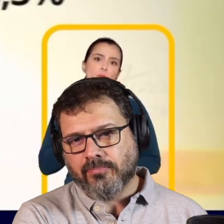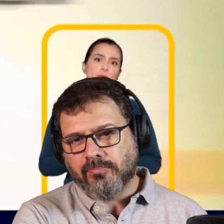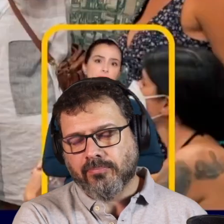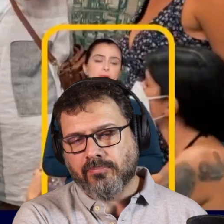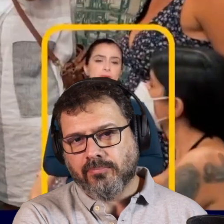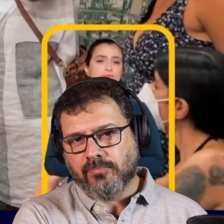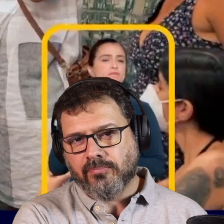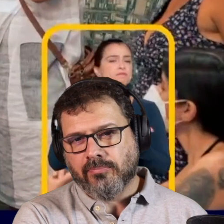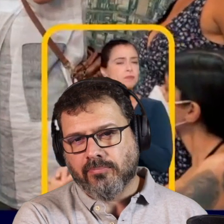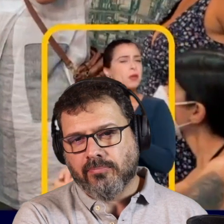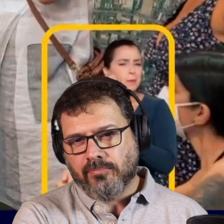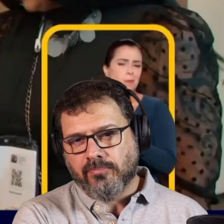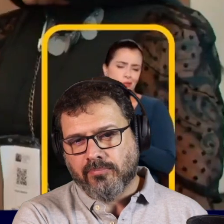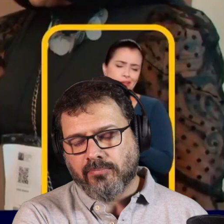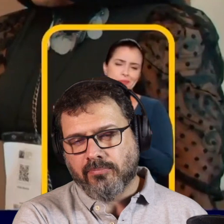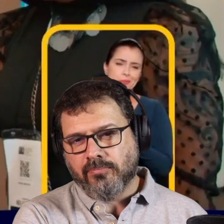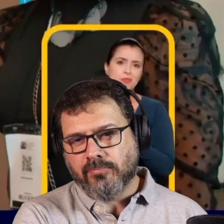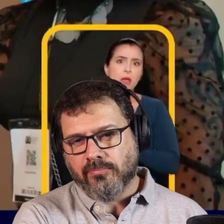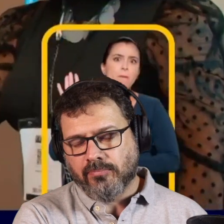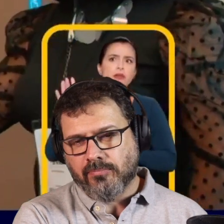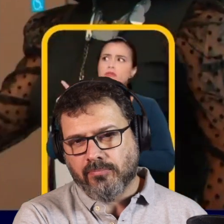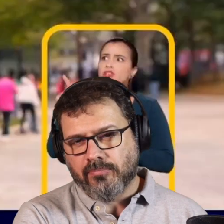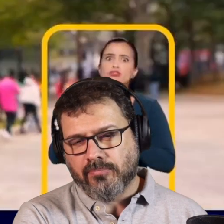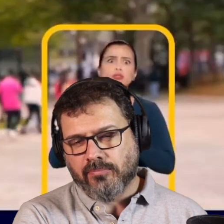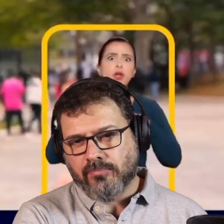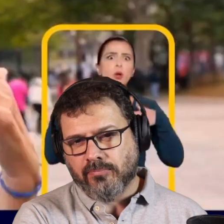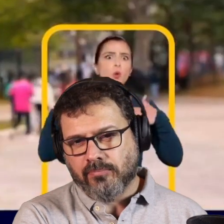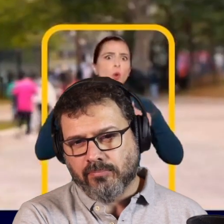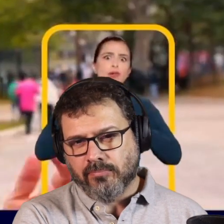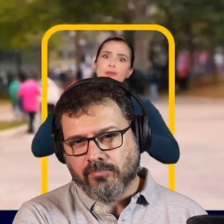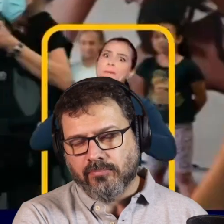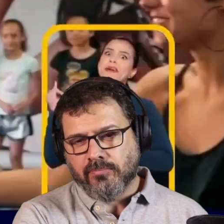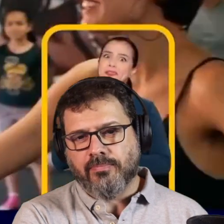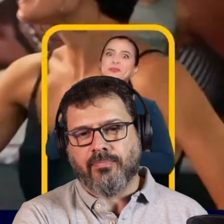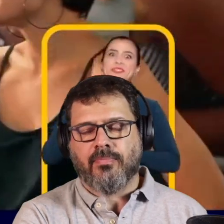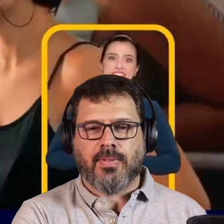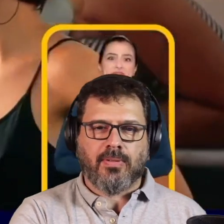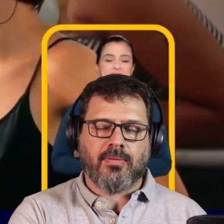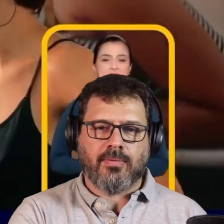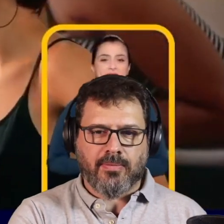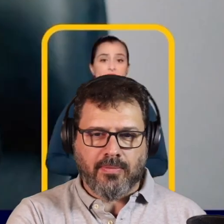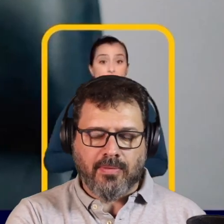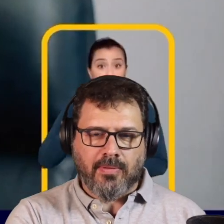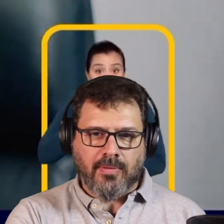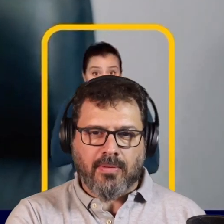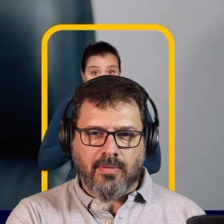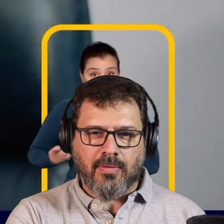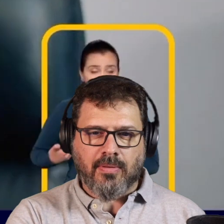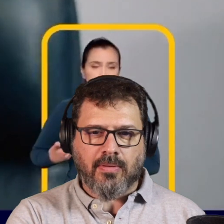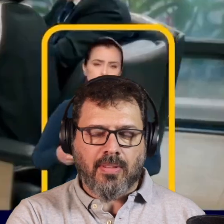homem. Ela é uma mulher, isso é importante, mas ela é uma grande mulher, isso é mais importante ainda. O